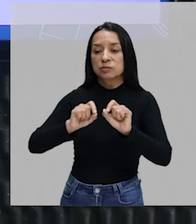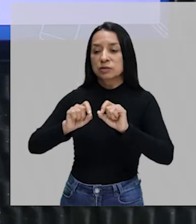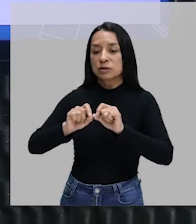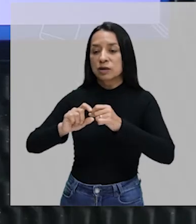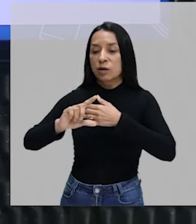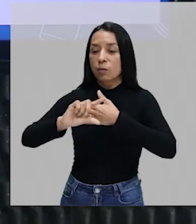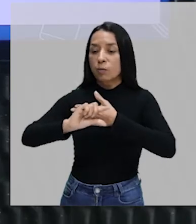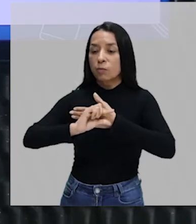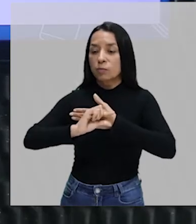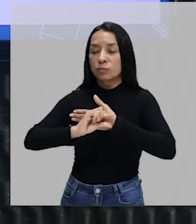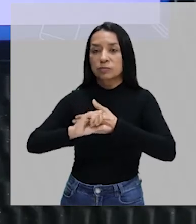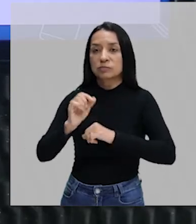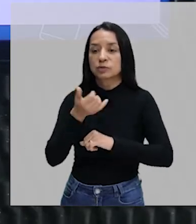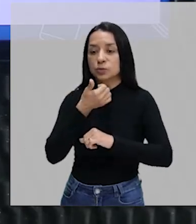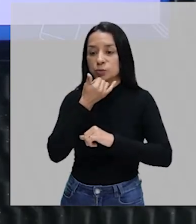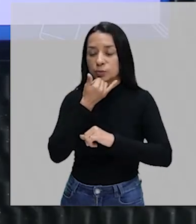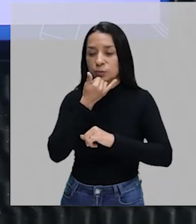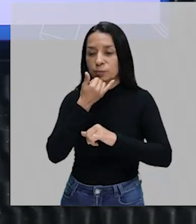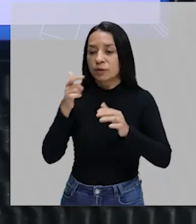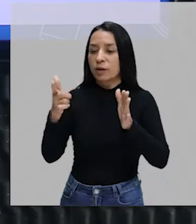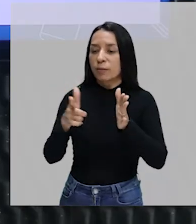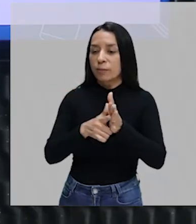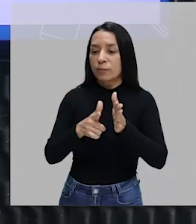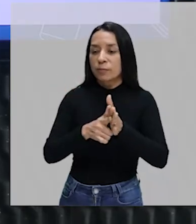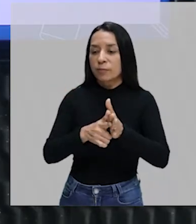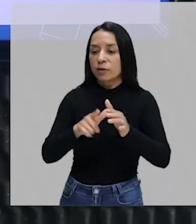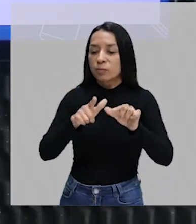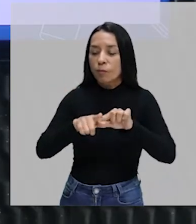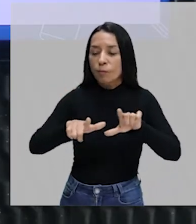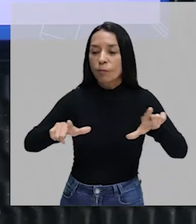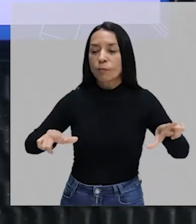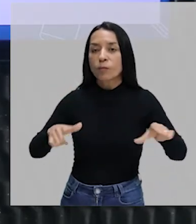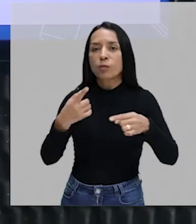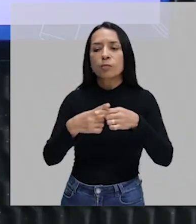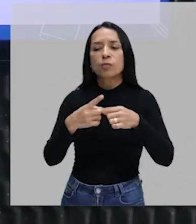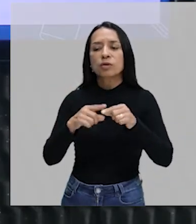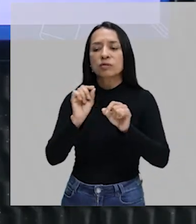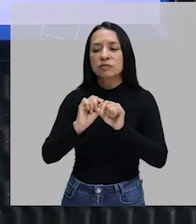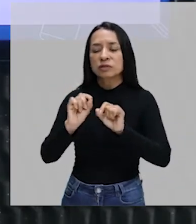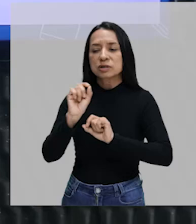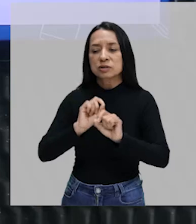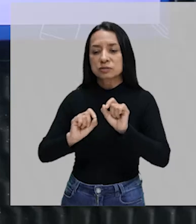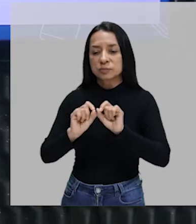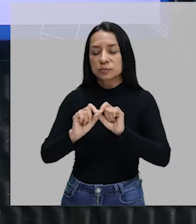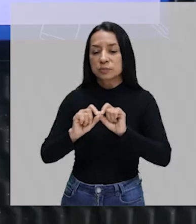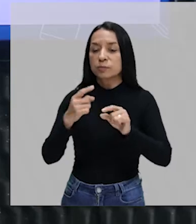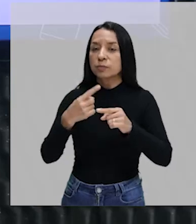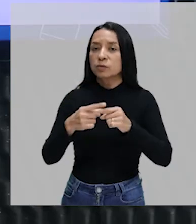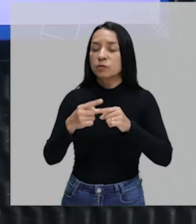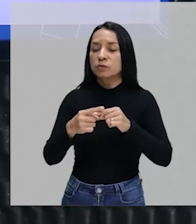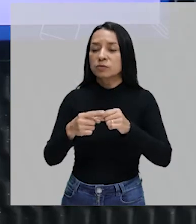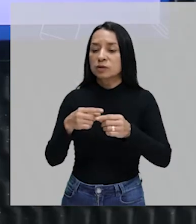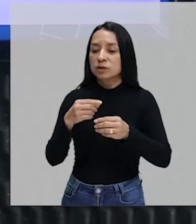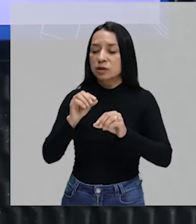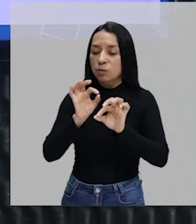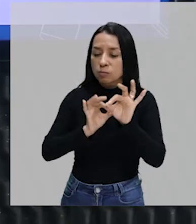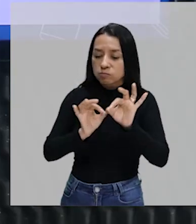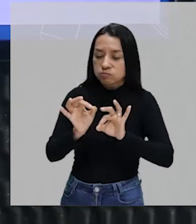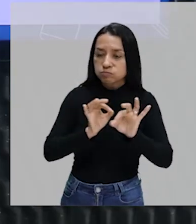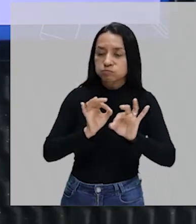branco. Por que ele vai fazer isso? Por que o nosso filósofo elabora esta teoria? Porque ele